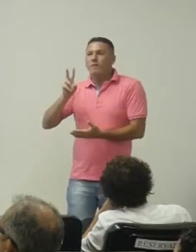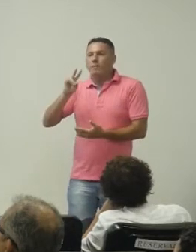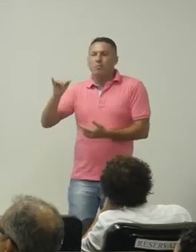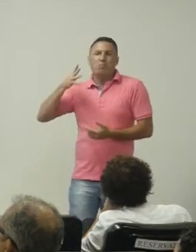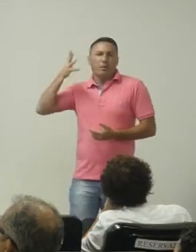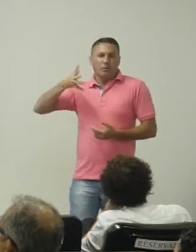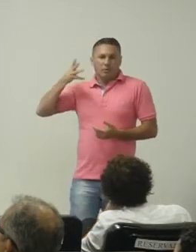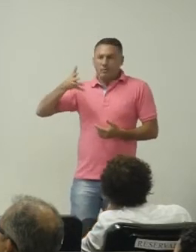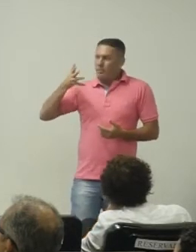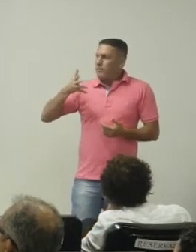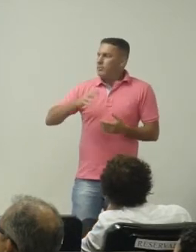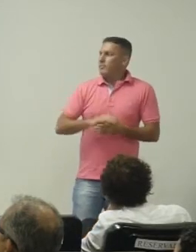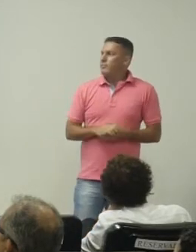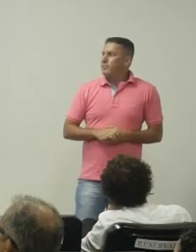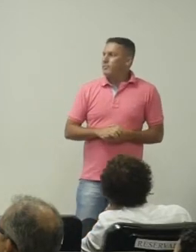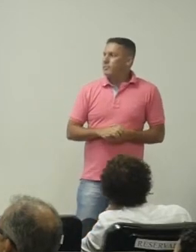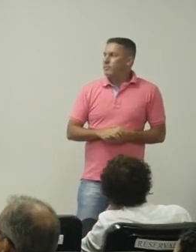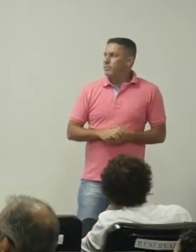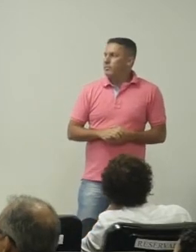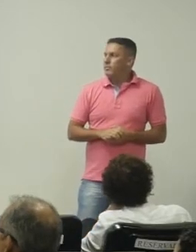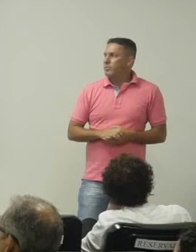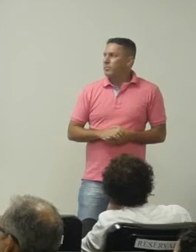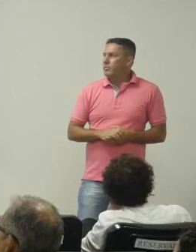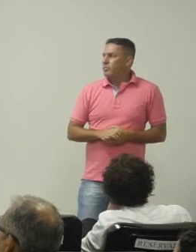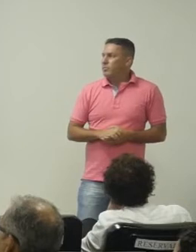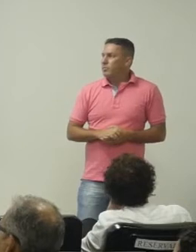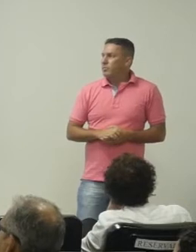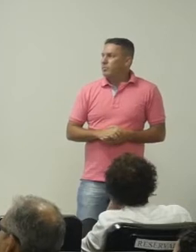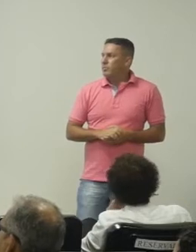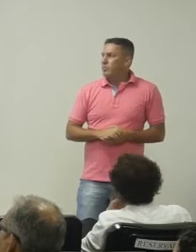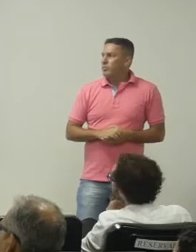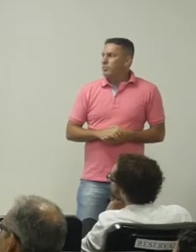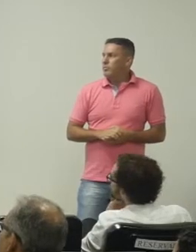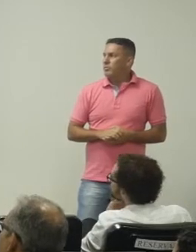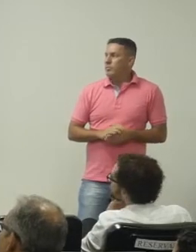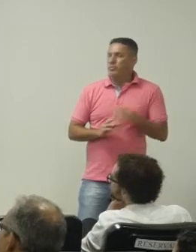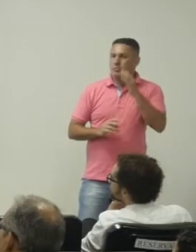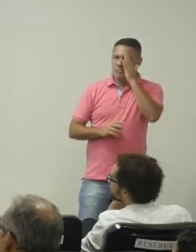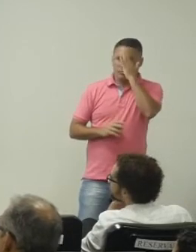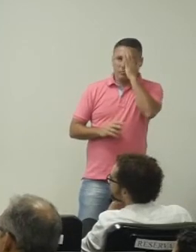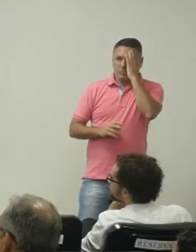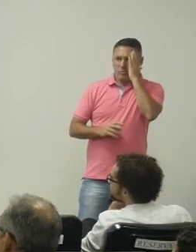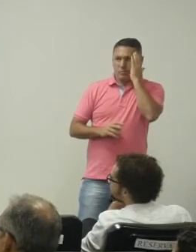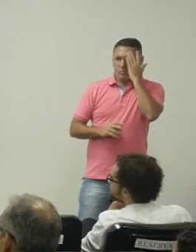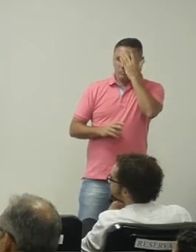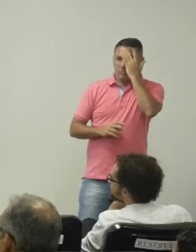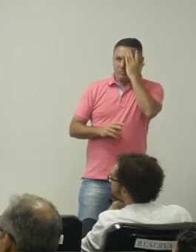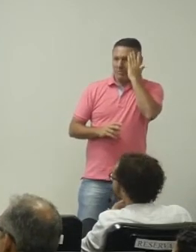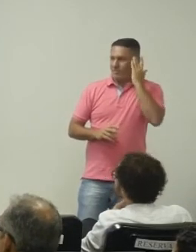colaboradoras e tão importantes colegas que estarão conosco. Deixa só eu passar esse fio, senão eu vou derrubar elas, tá?